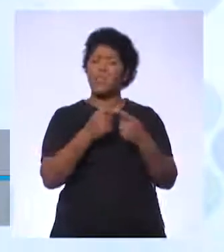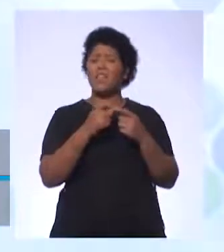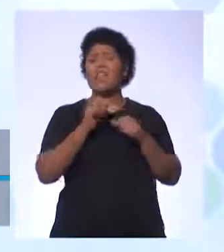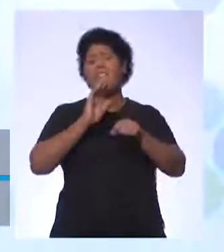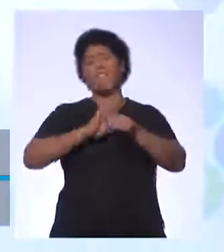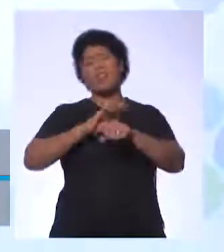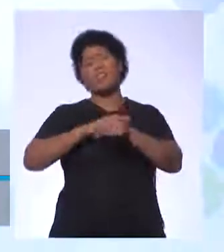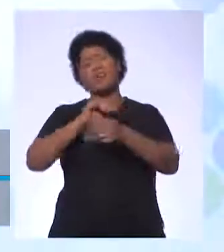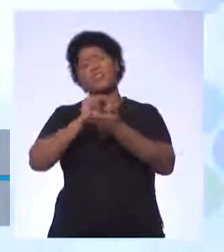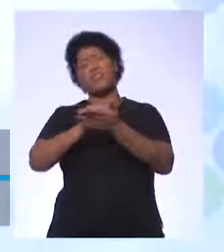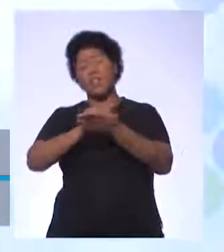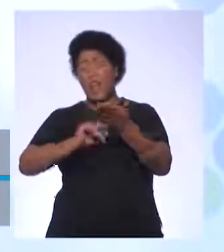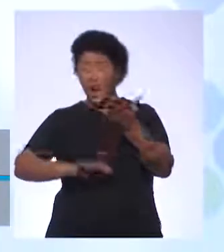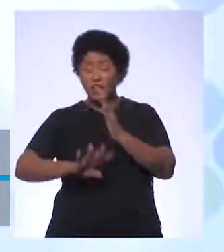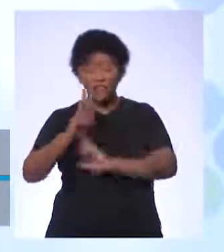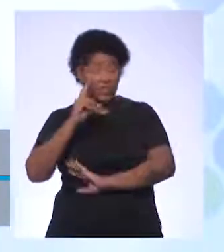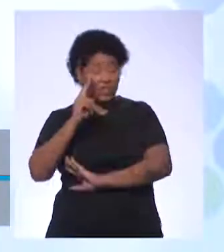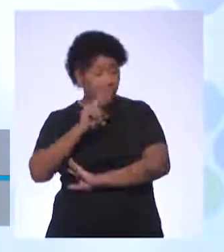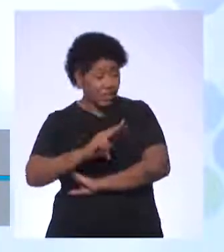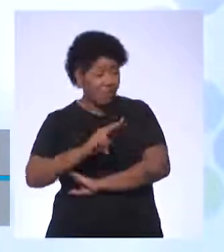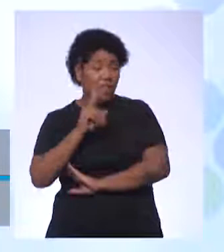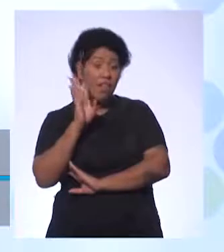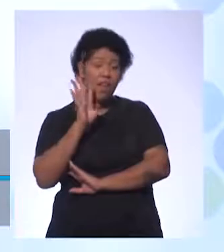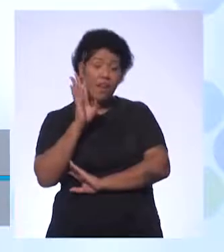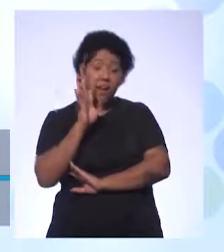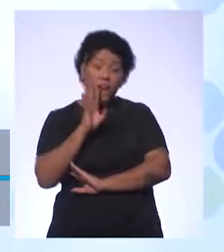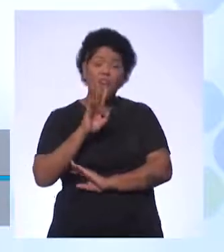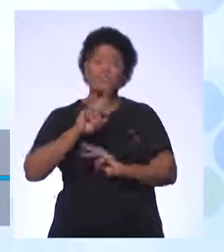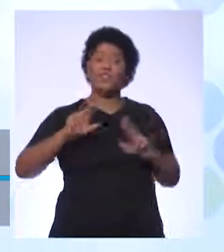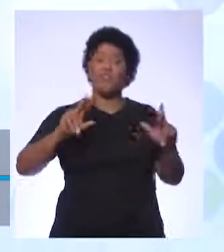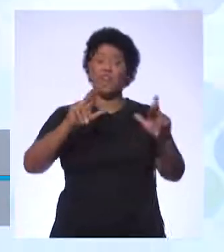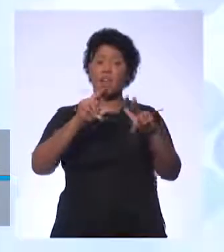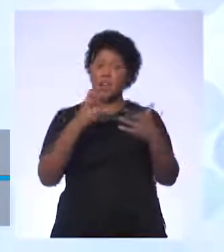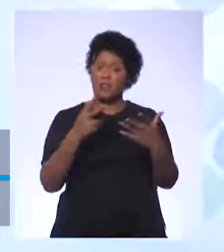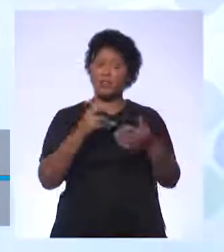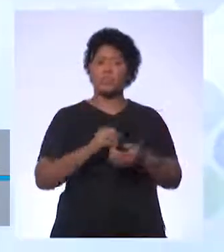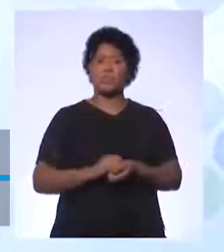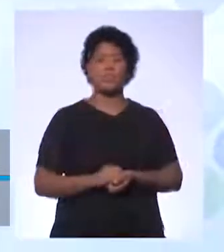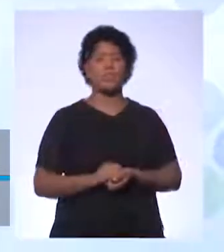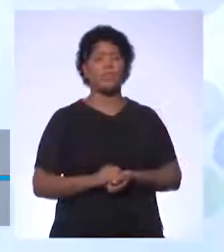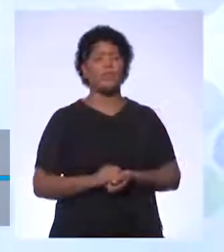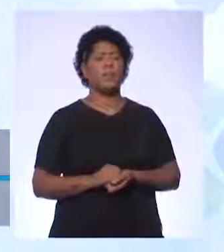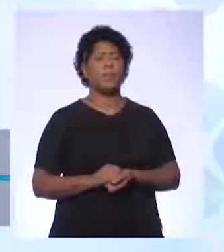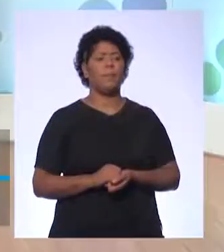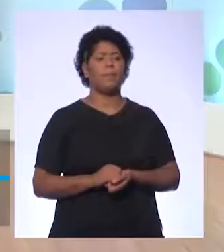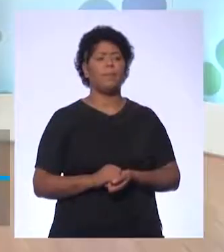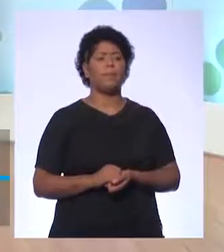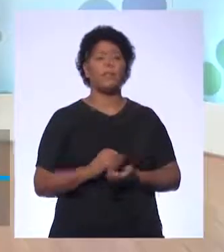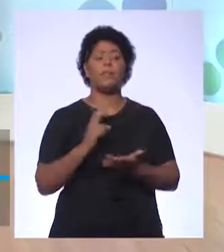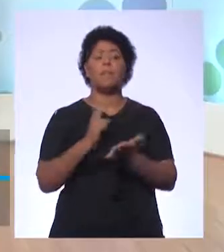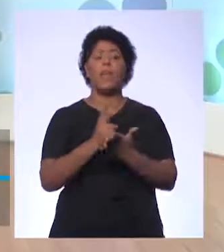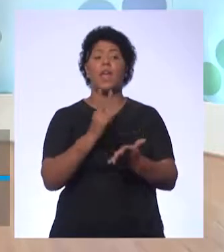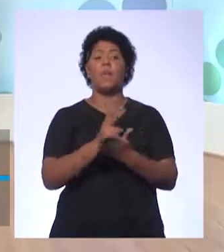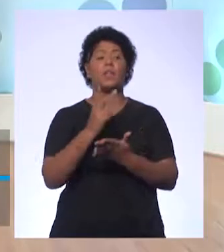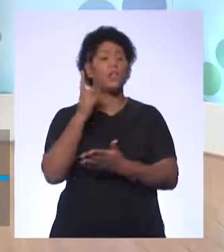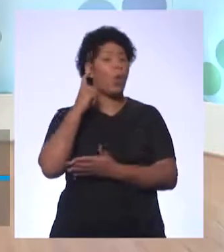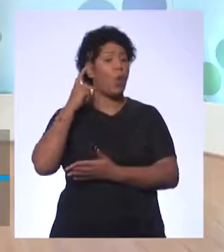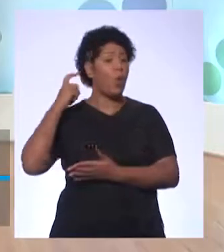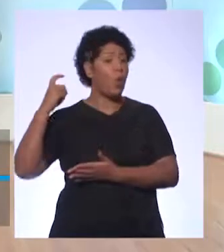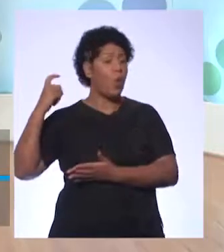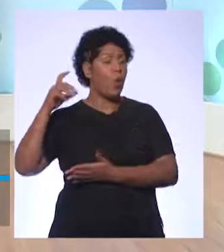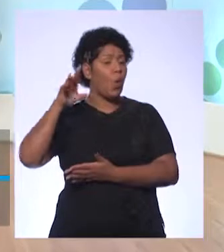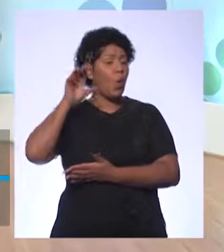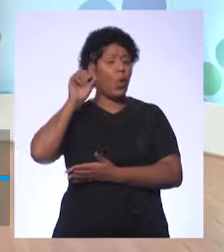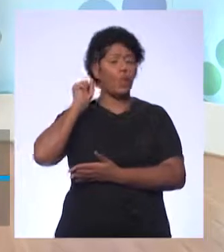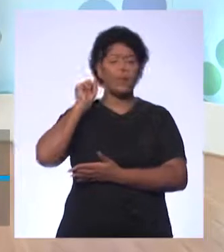mais agradável, legal, né? Então, você já sabe que o trabalho trata daquilo. Toda vez que vocês estão ouvindo algo, normalmente já sabe